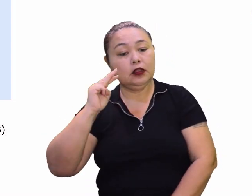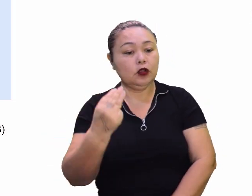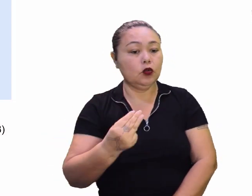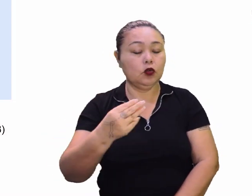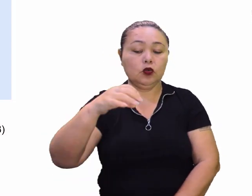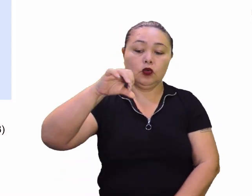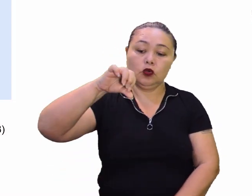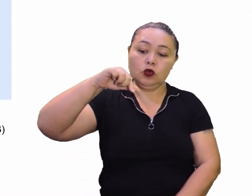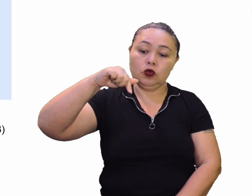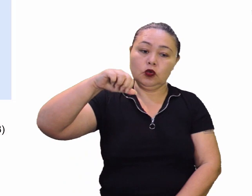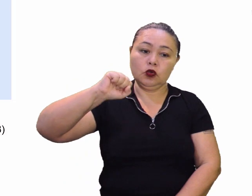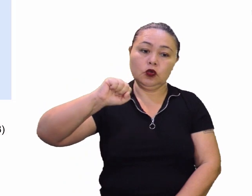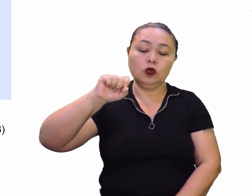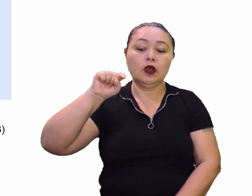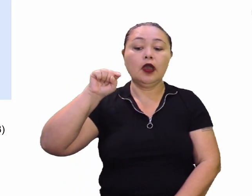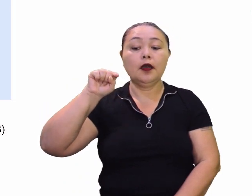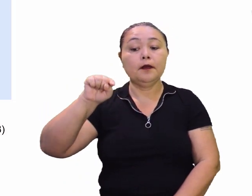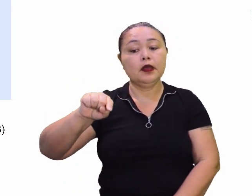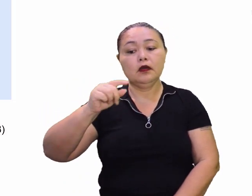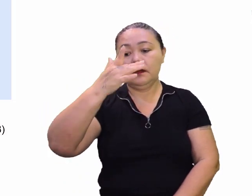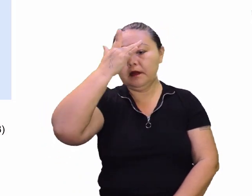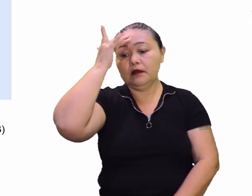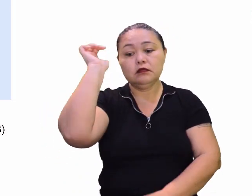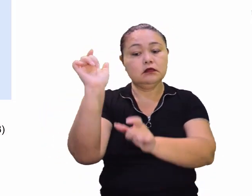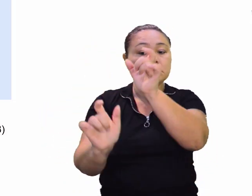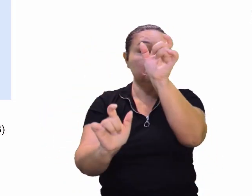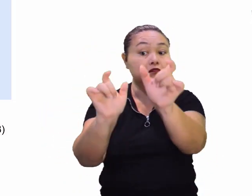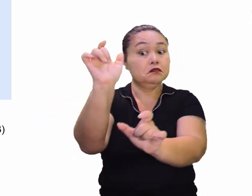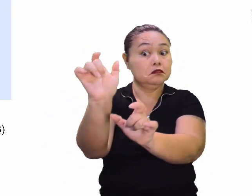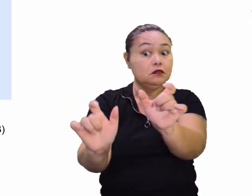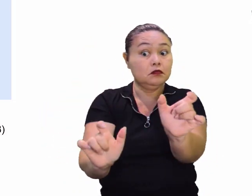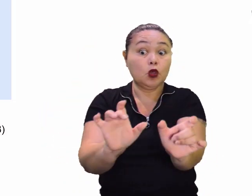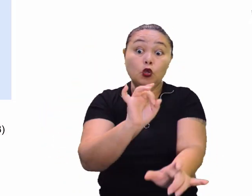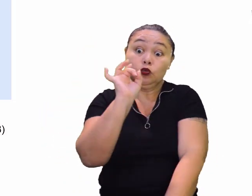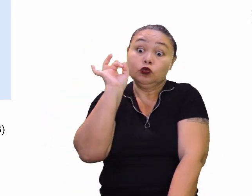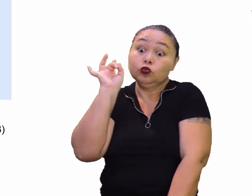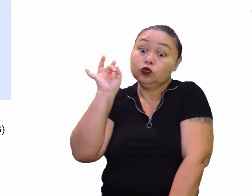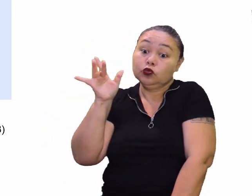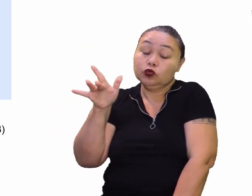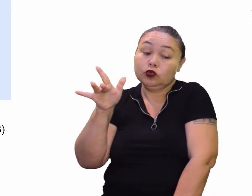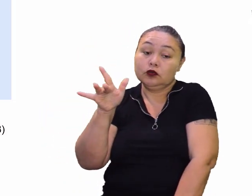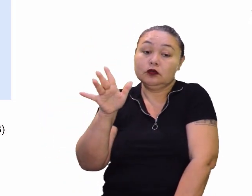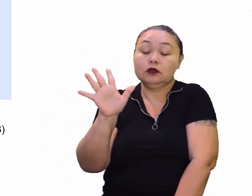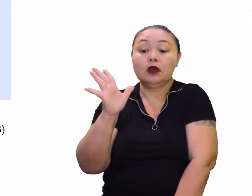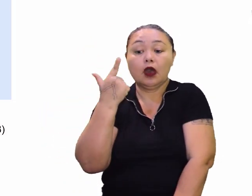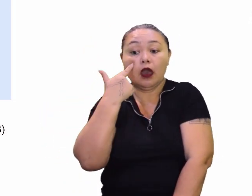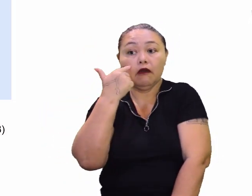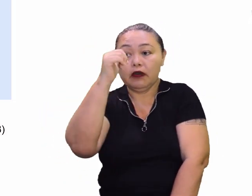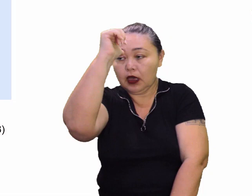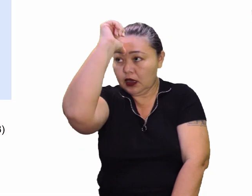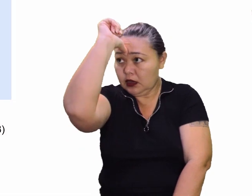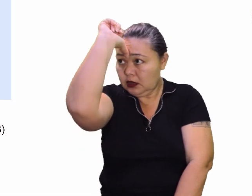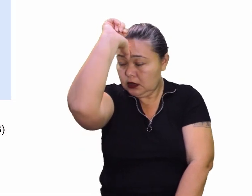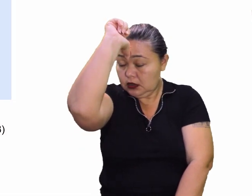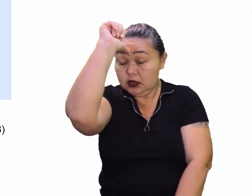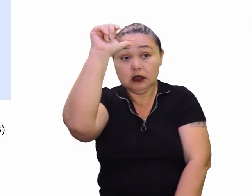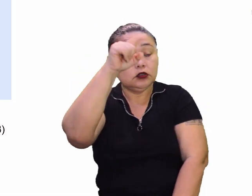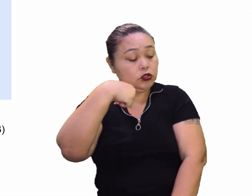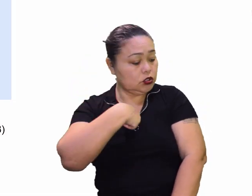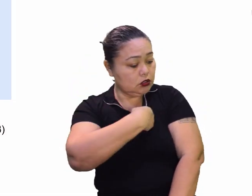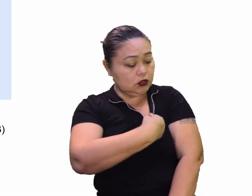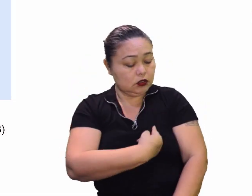e 978 mil pessoas lá, só isso. E quando a gente pega a Índia e a China, só nesses